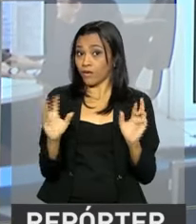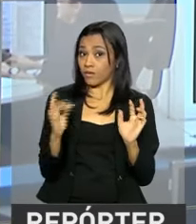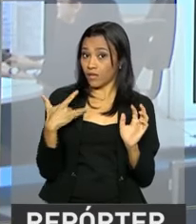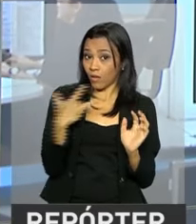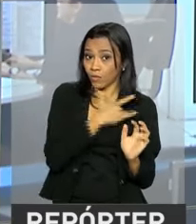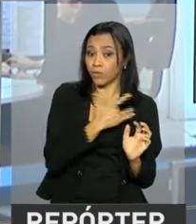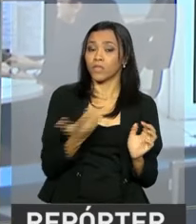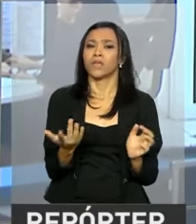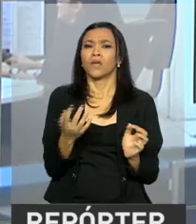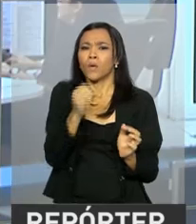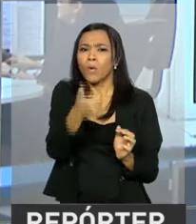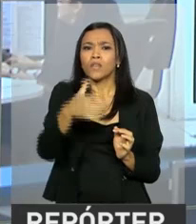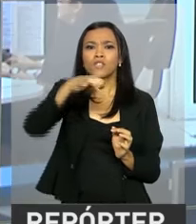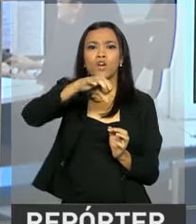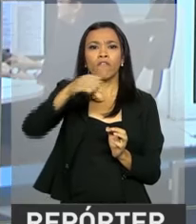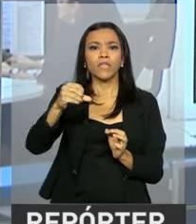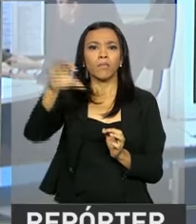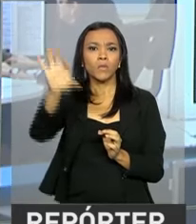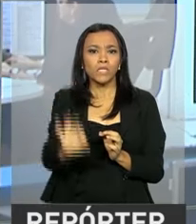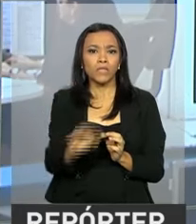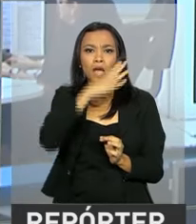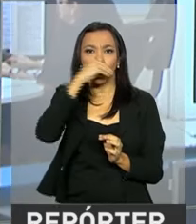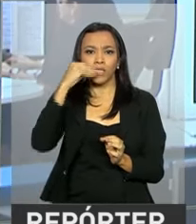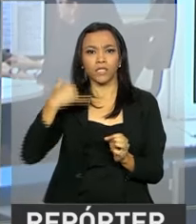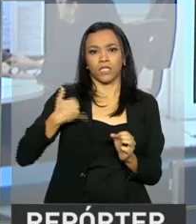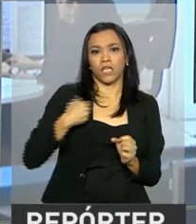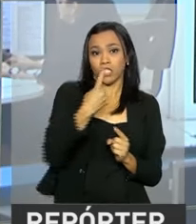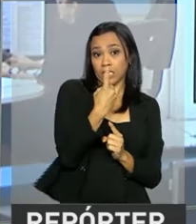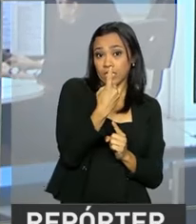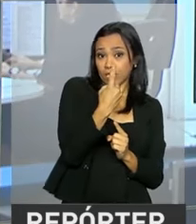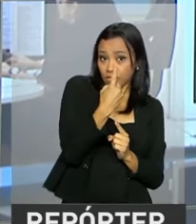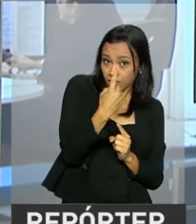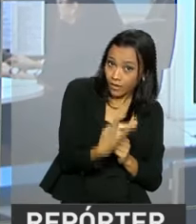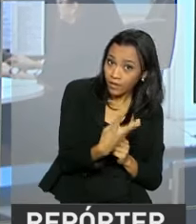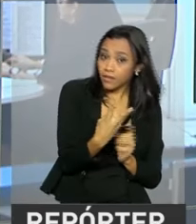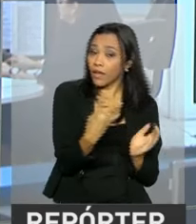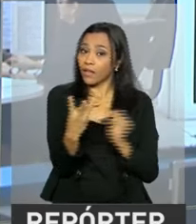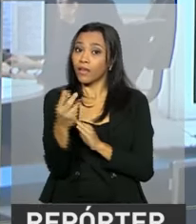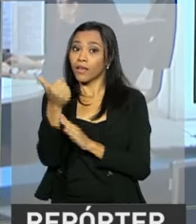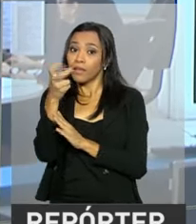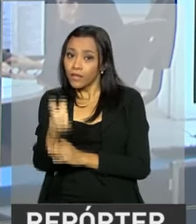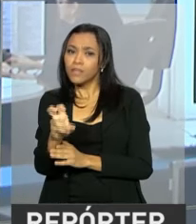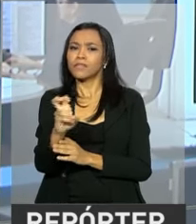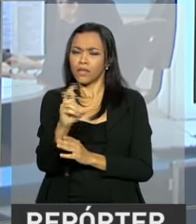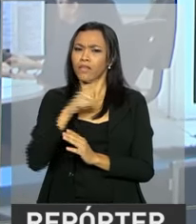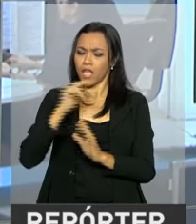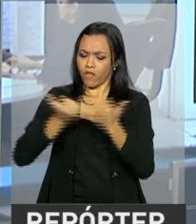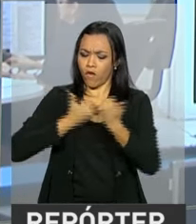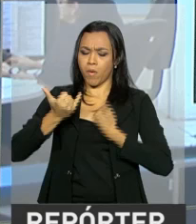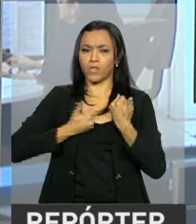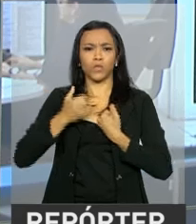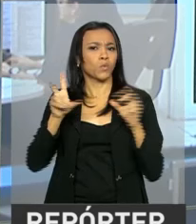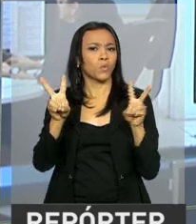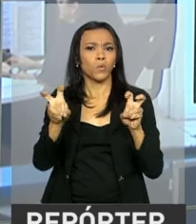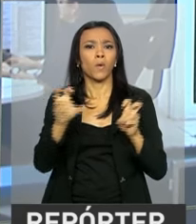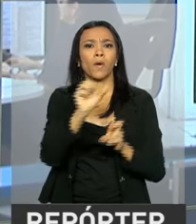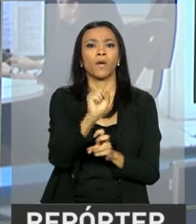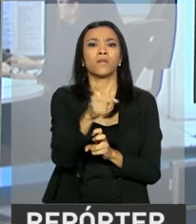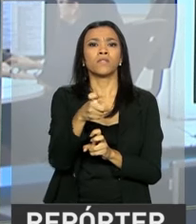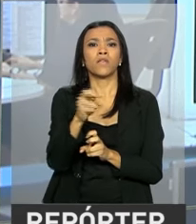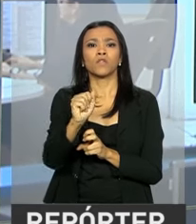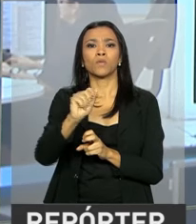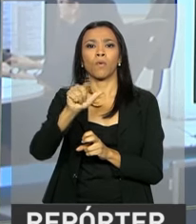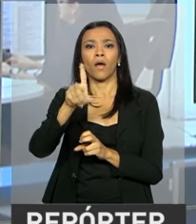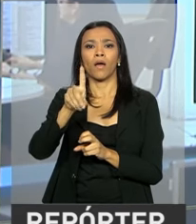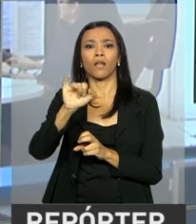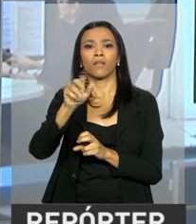quase 90% dos Adolescentes entre 13 e 15 anos recebe informações sobre sexualidade de acordo com a